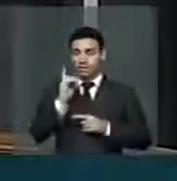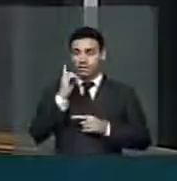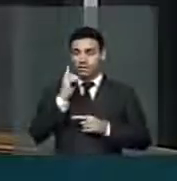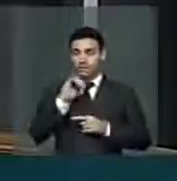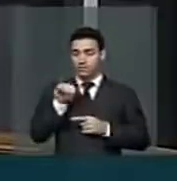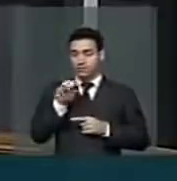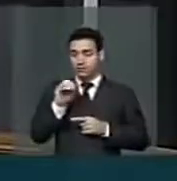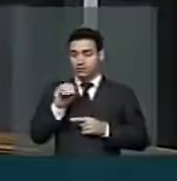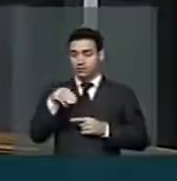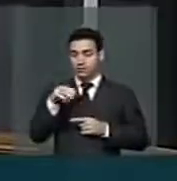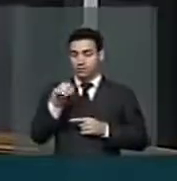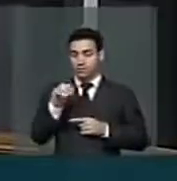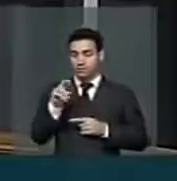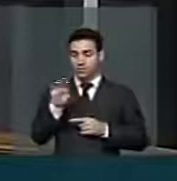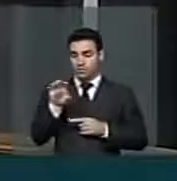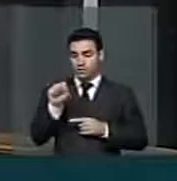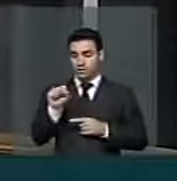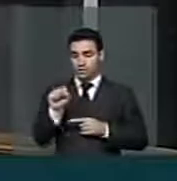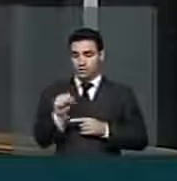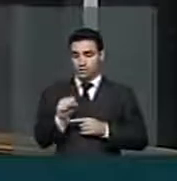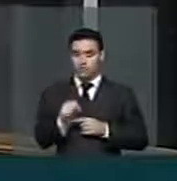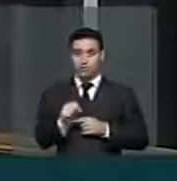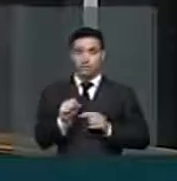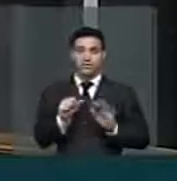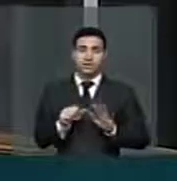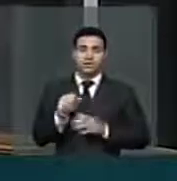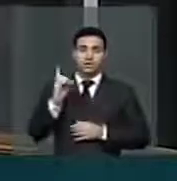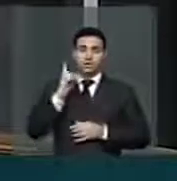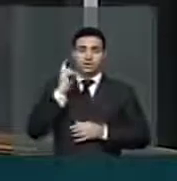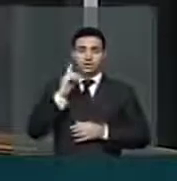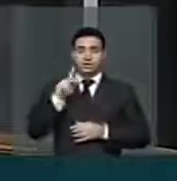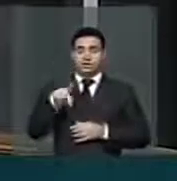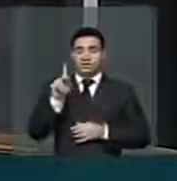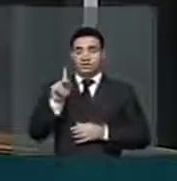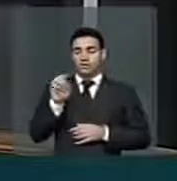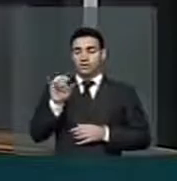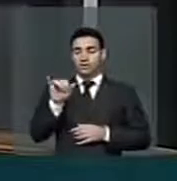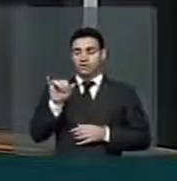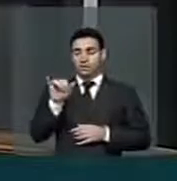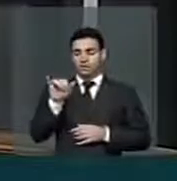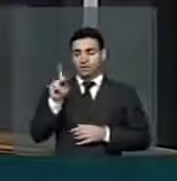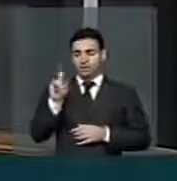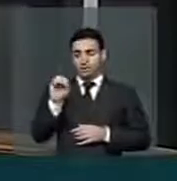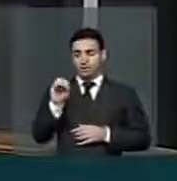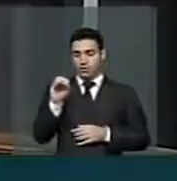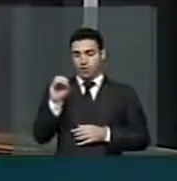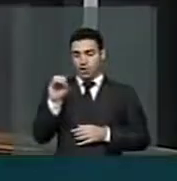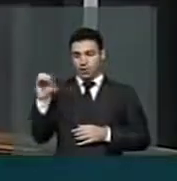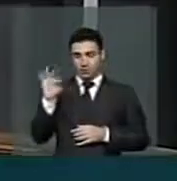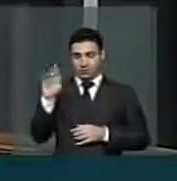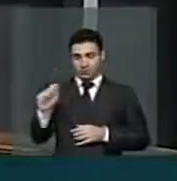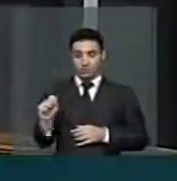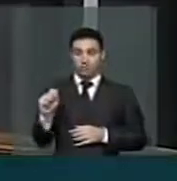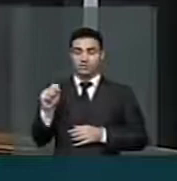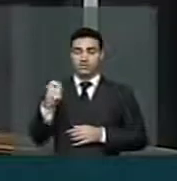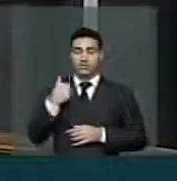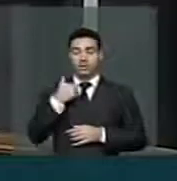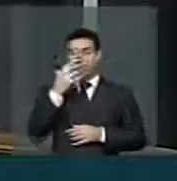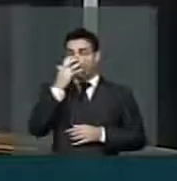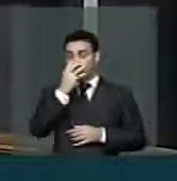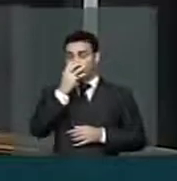Jo Moraes. Senhora deputada Keiko Otto, eu fico impressionada com a